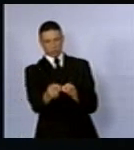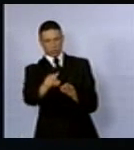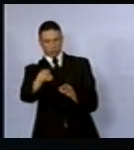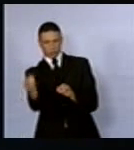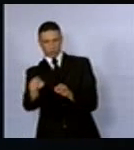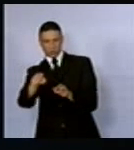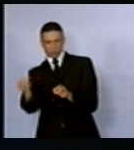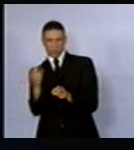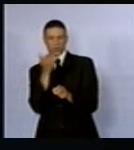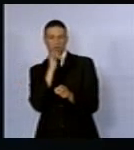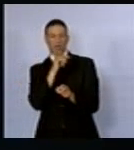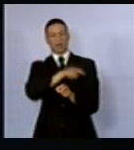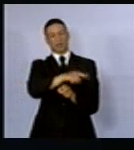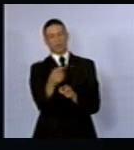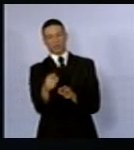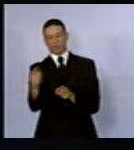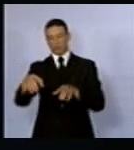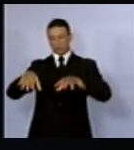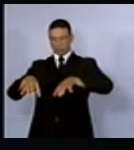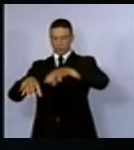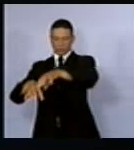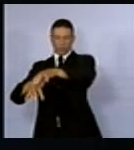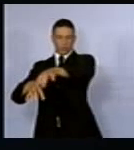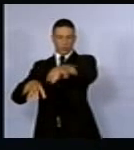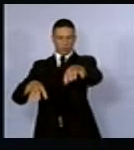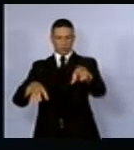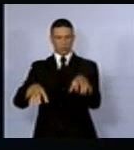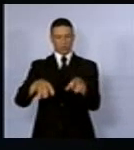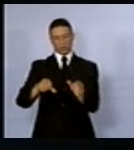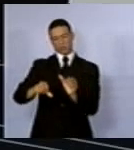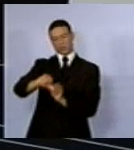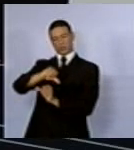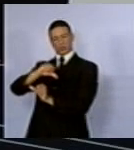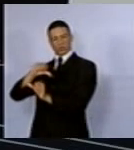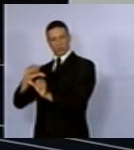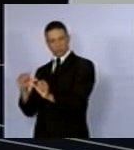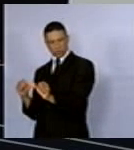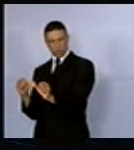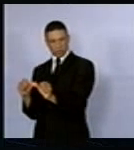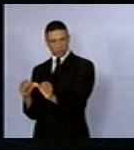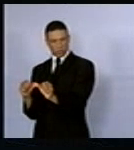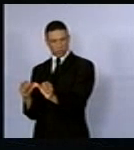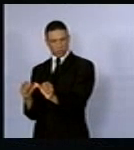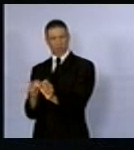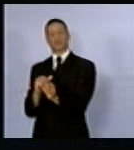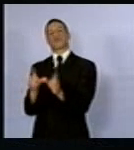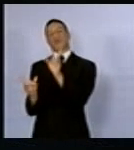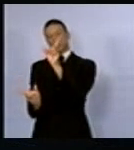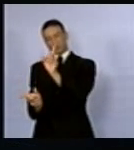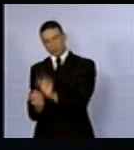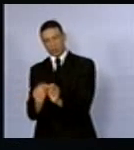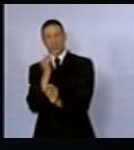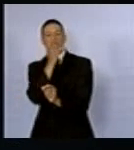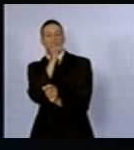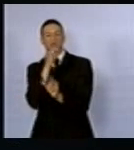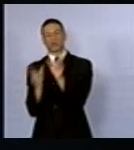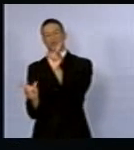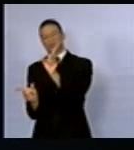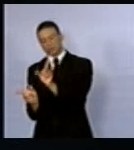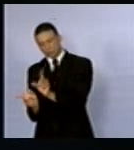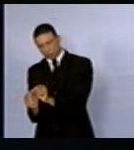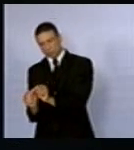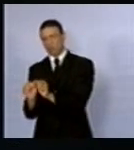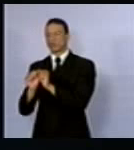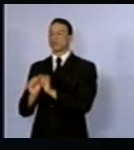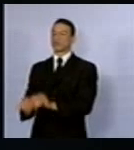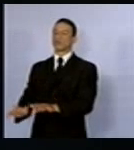temos as subestações de distribuição... Que faz essa alternância de voltagem. Que faz a redução de voltagem, e daí que